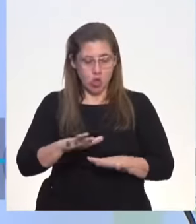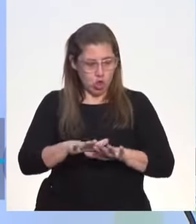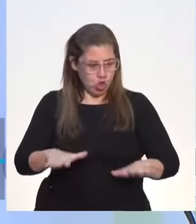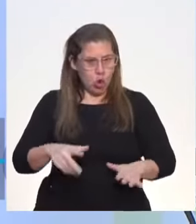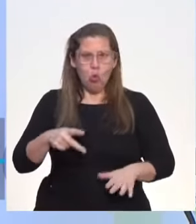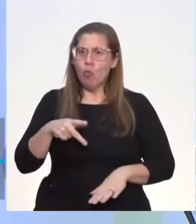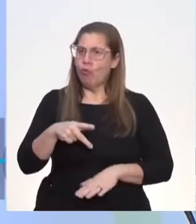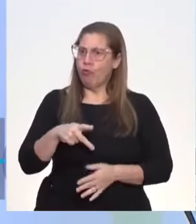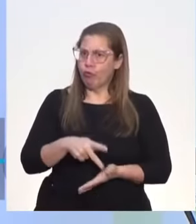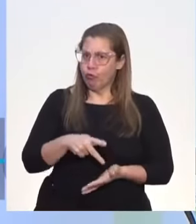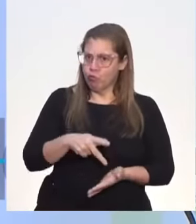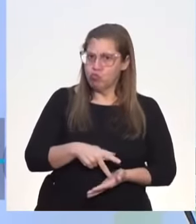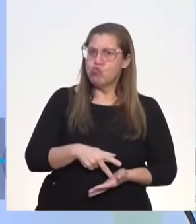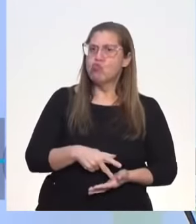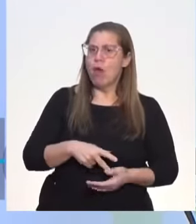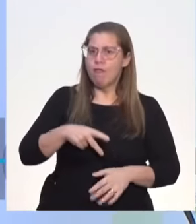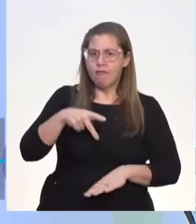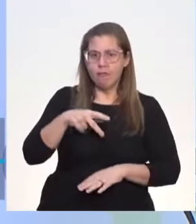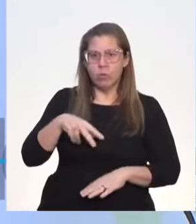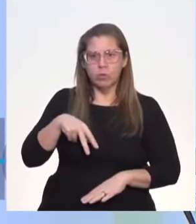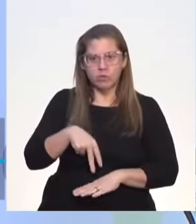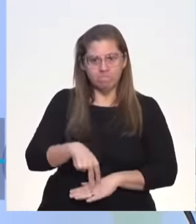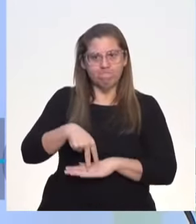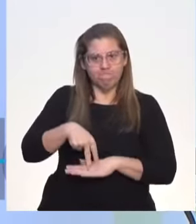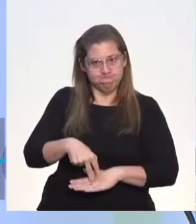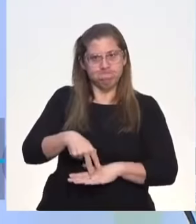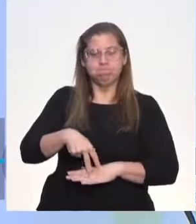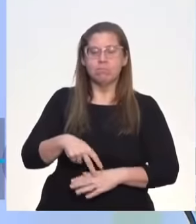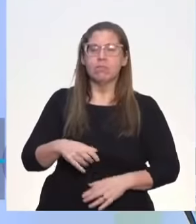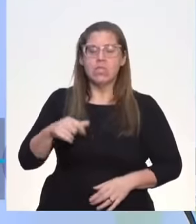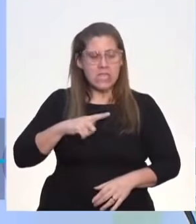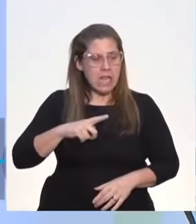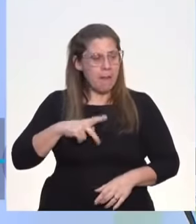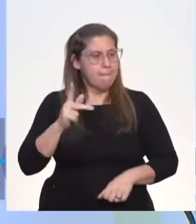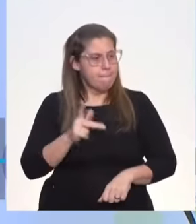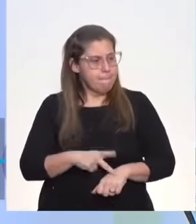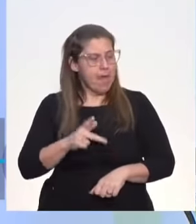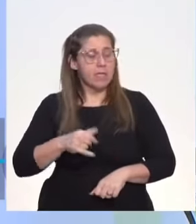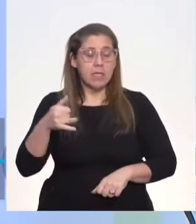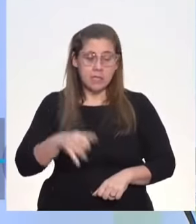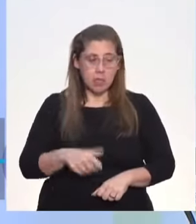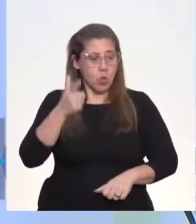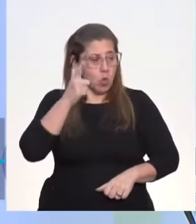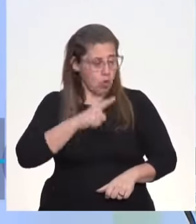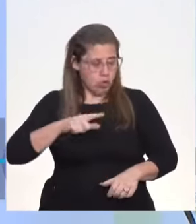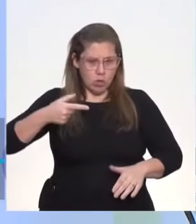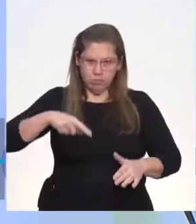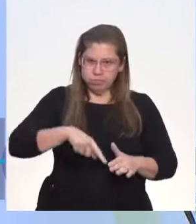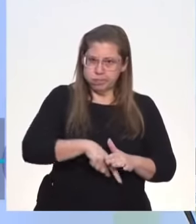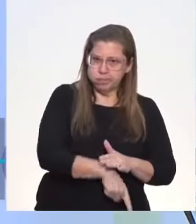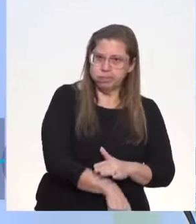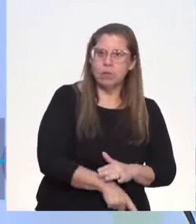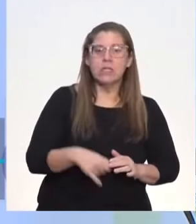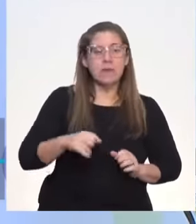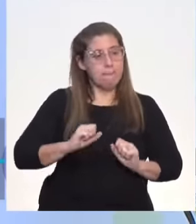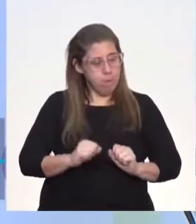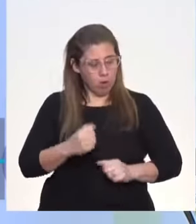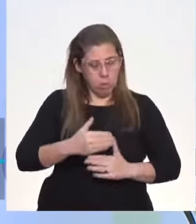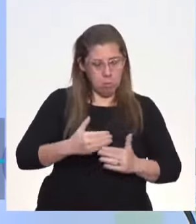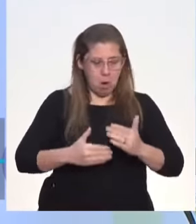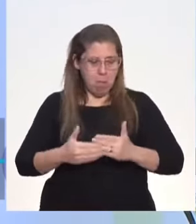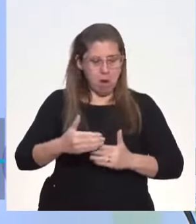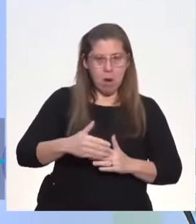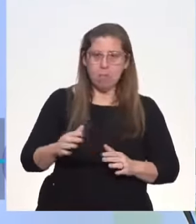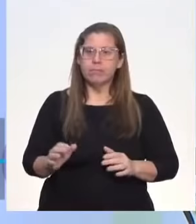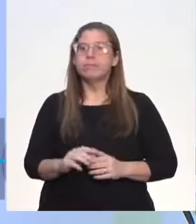firme onde começa o solo firme onde tem pedra se o tipo de solo per e te faça um tipo de construção ou não